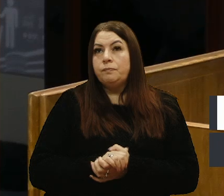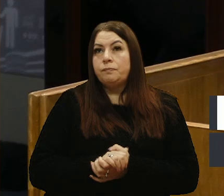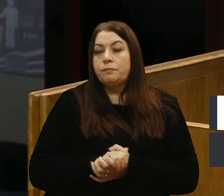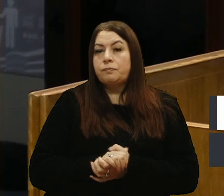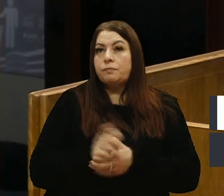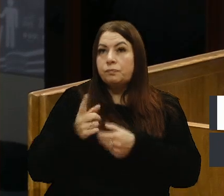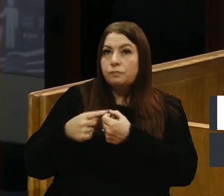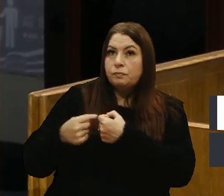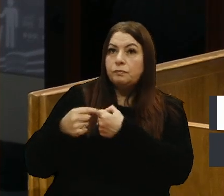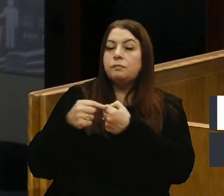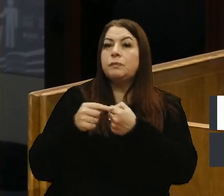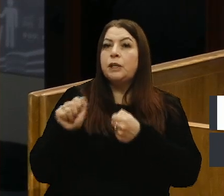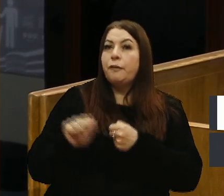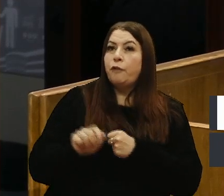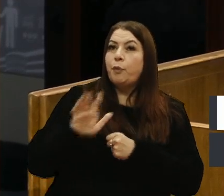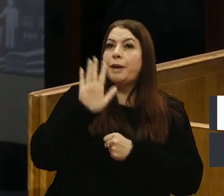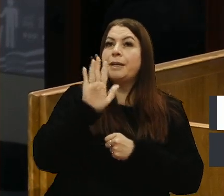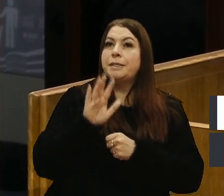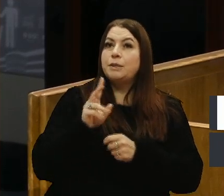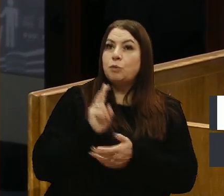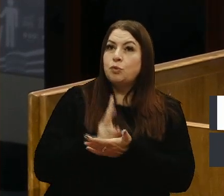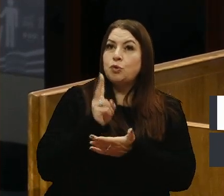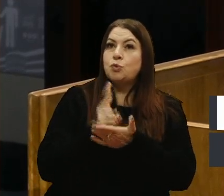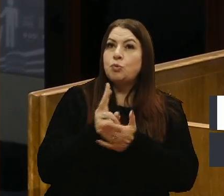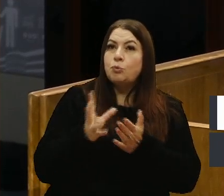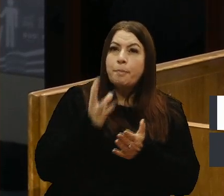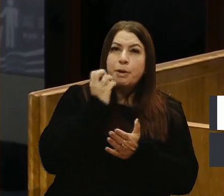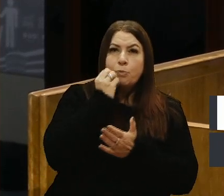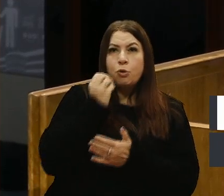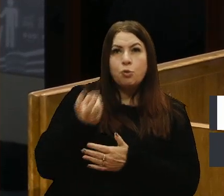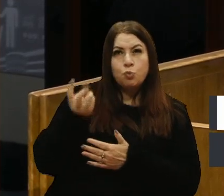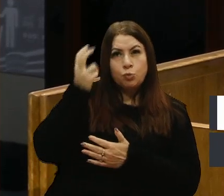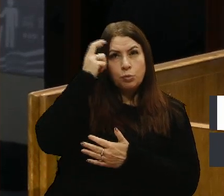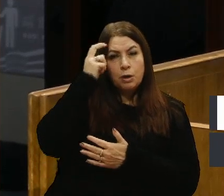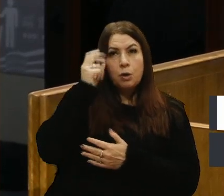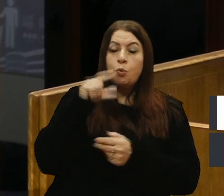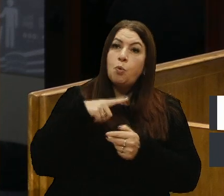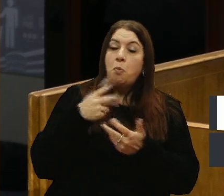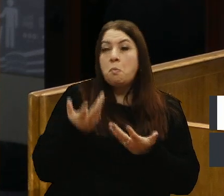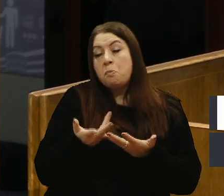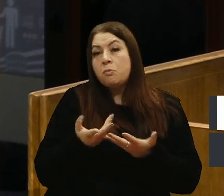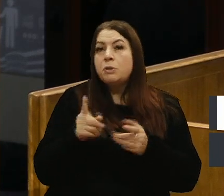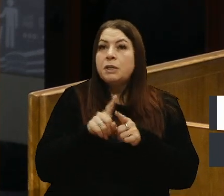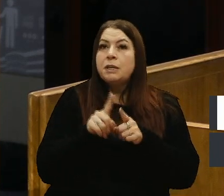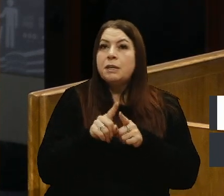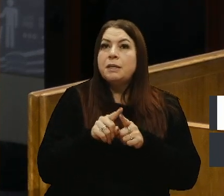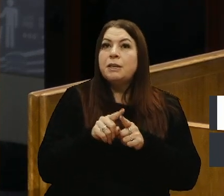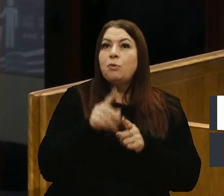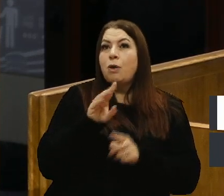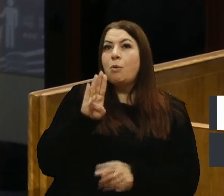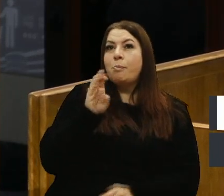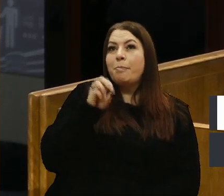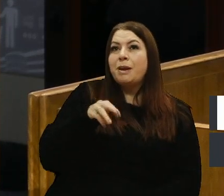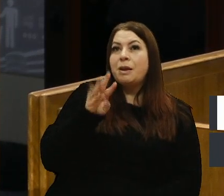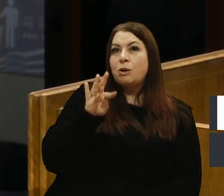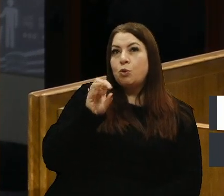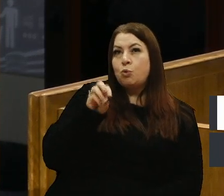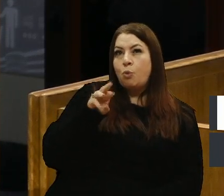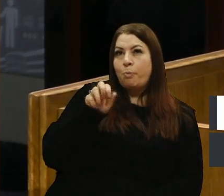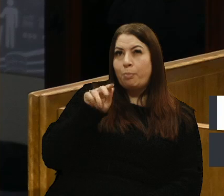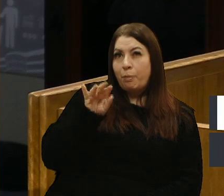Uma cidade que valoriza e preserva seu patrimônio cultural ou que considera bem tombado como coisa velha?